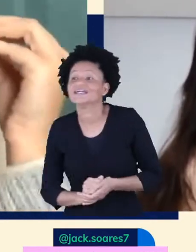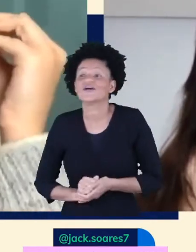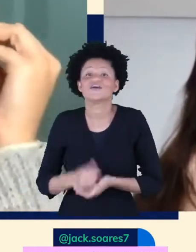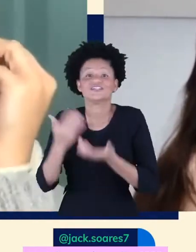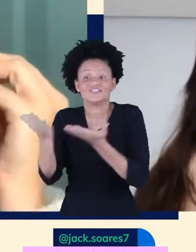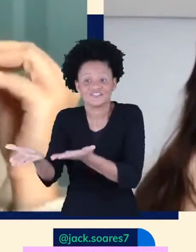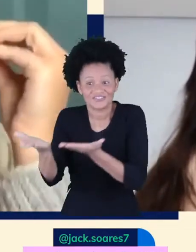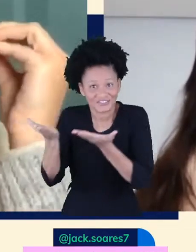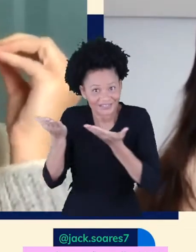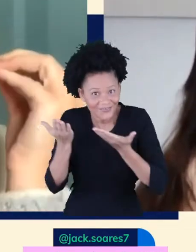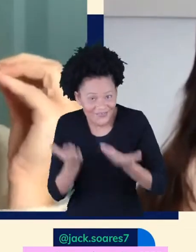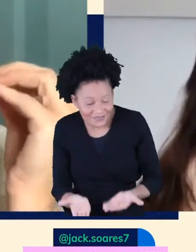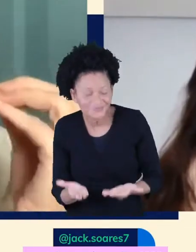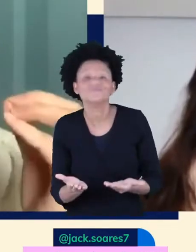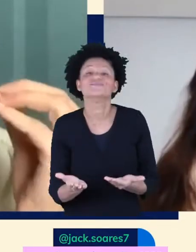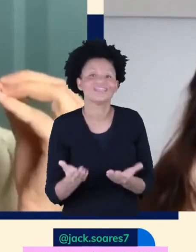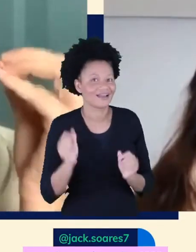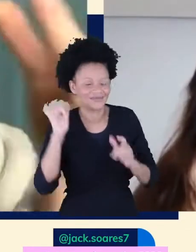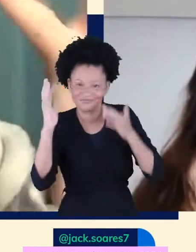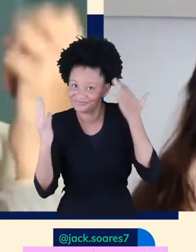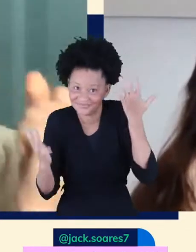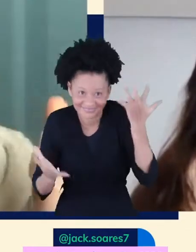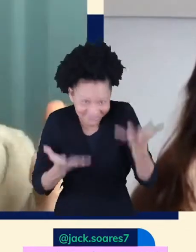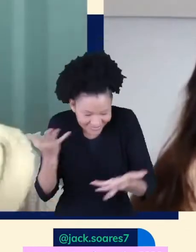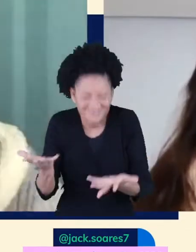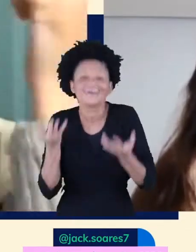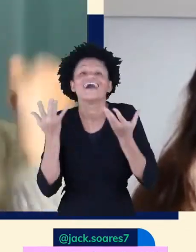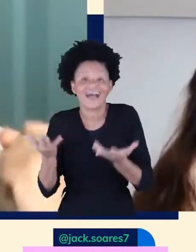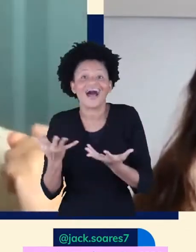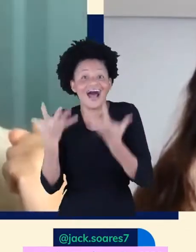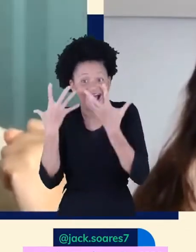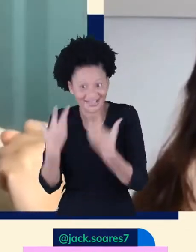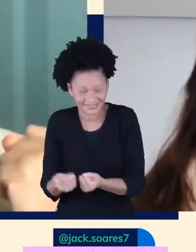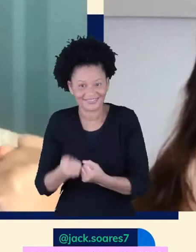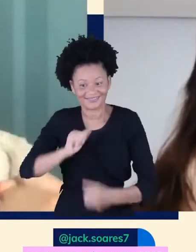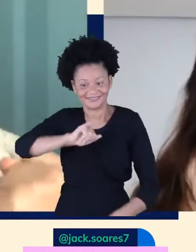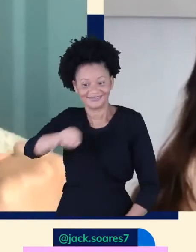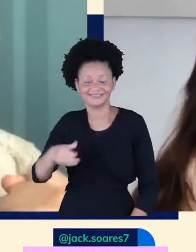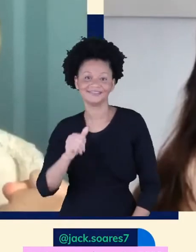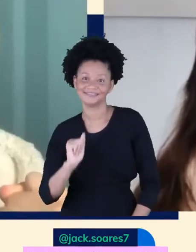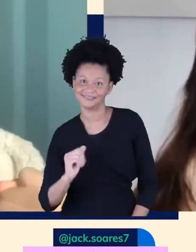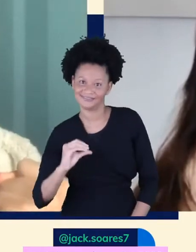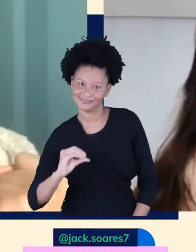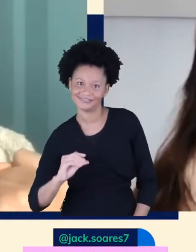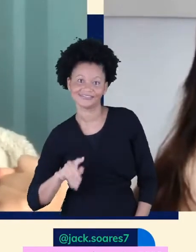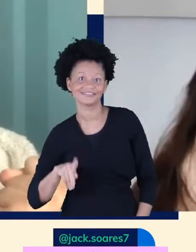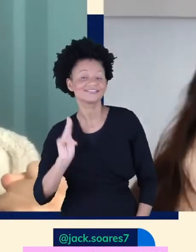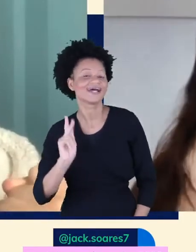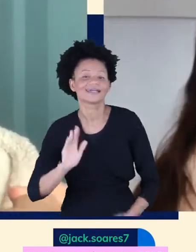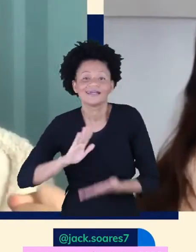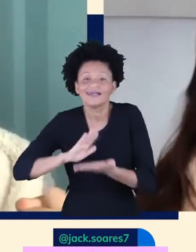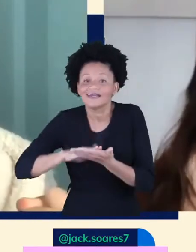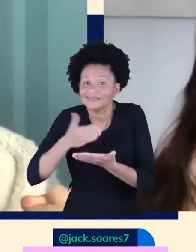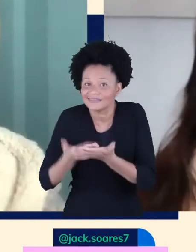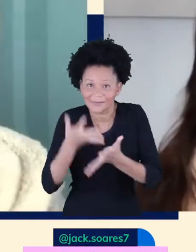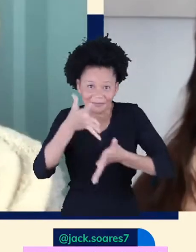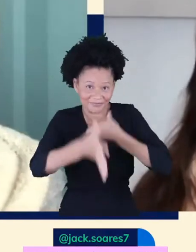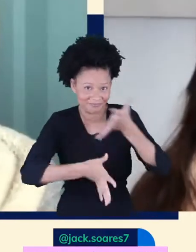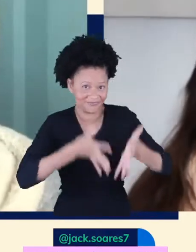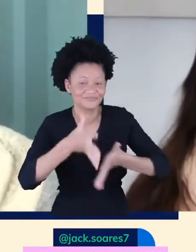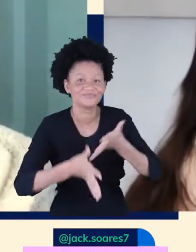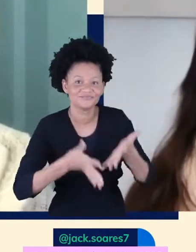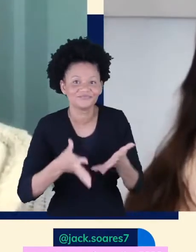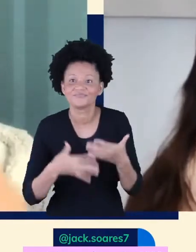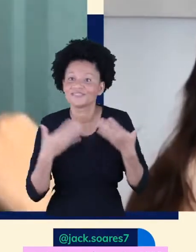Chamamos, e a Jaque, ela comprou a ideia junto com a gente, já que é a nossa Foi. intérprete de